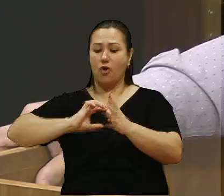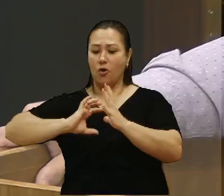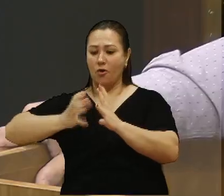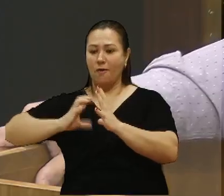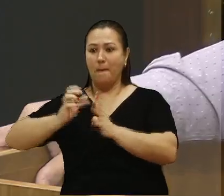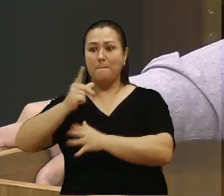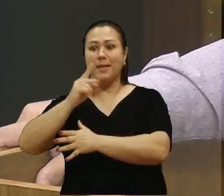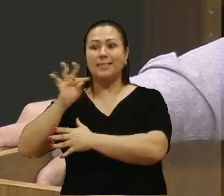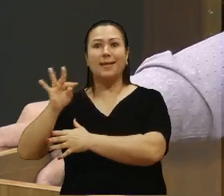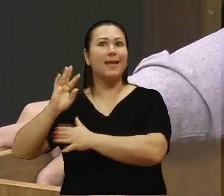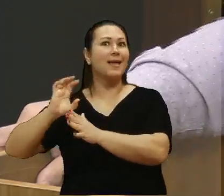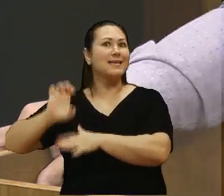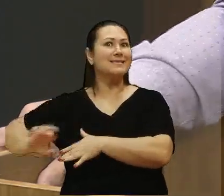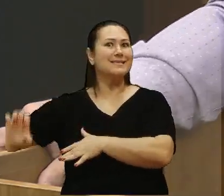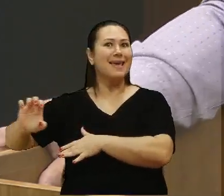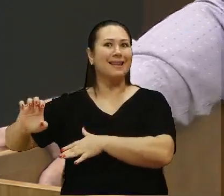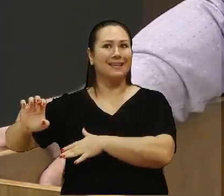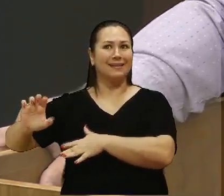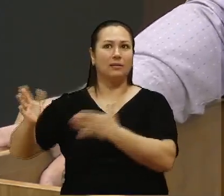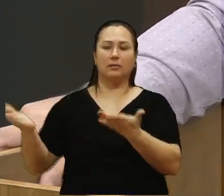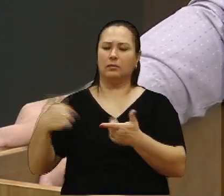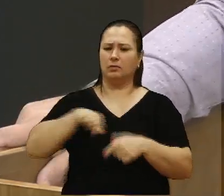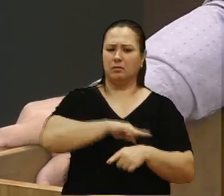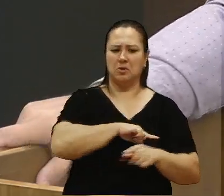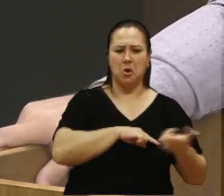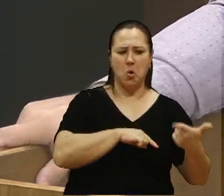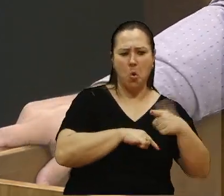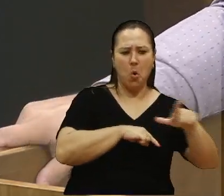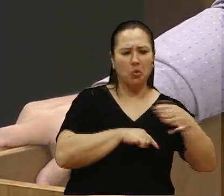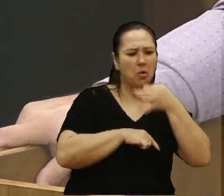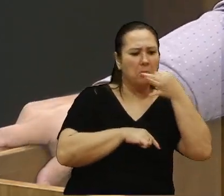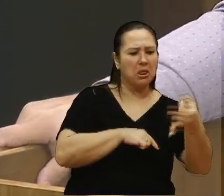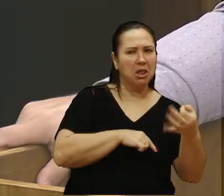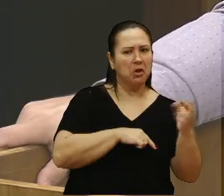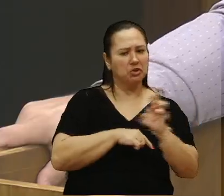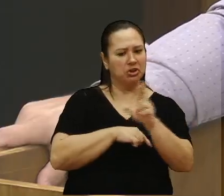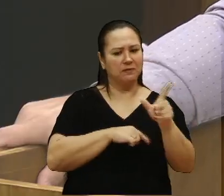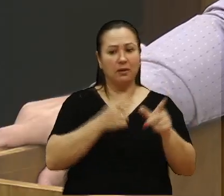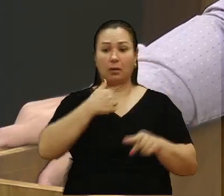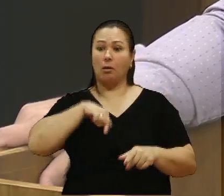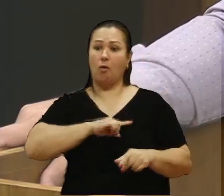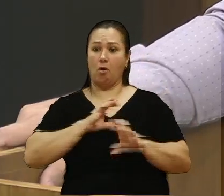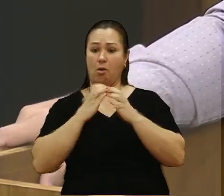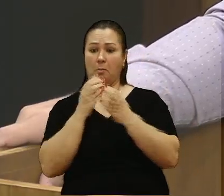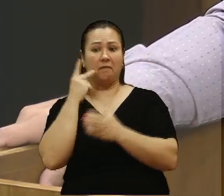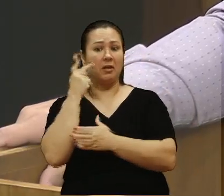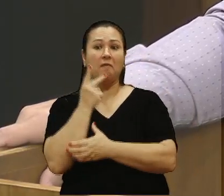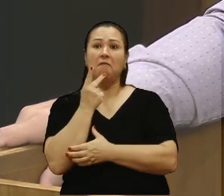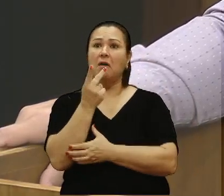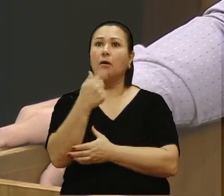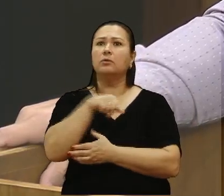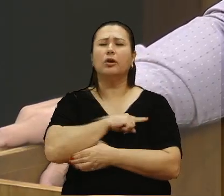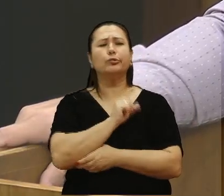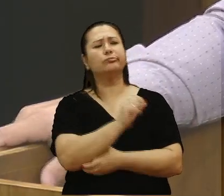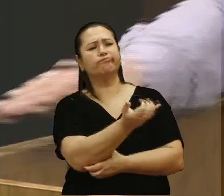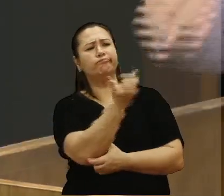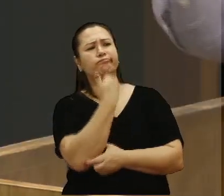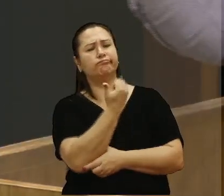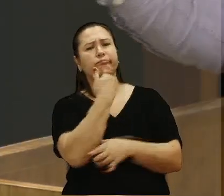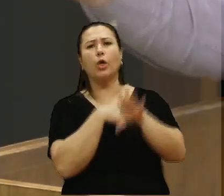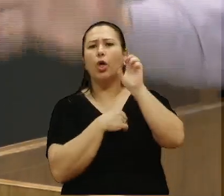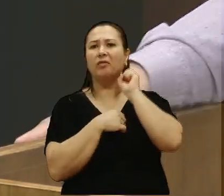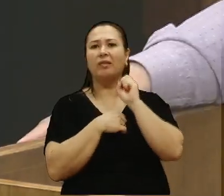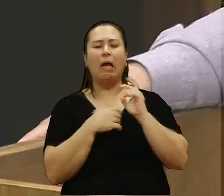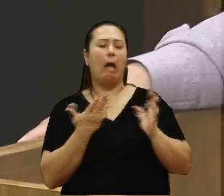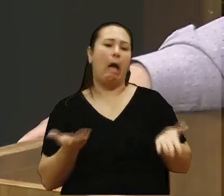a divergência vem aqui e opina, ou essa casa fala, sabe o que a gente escuta? Não